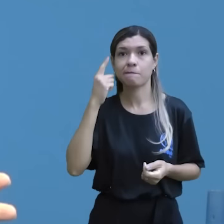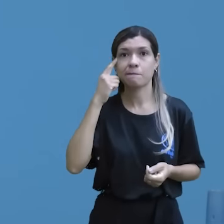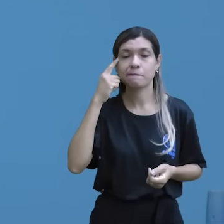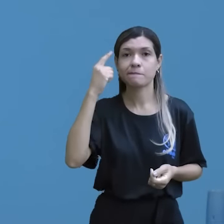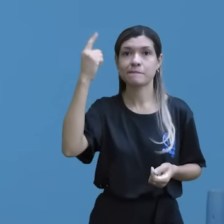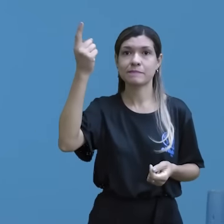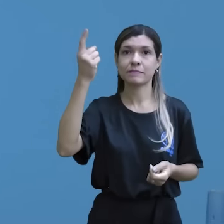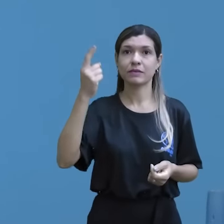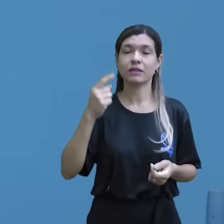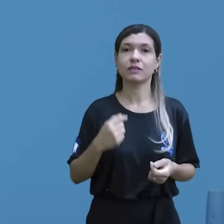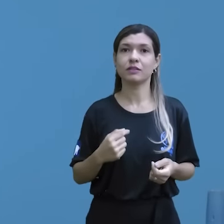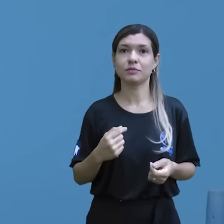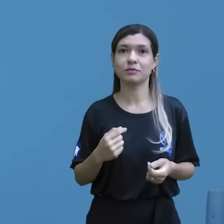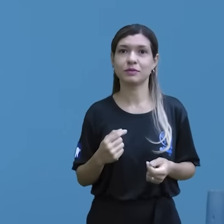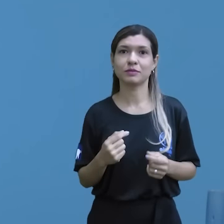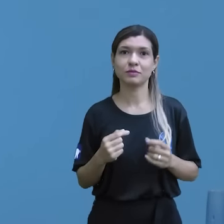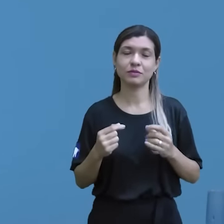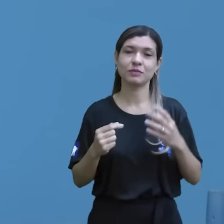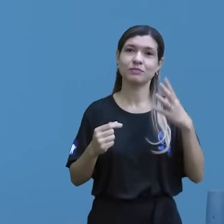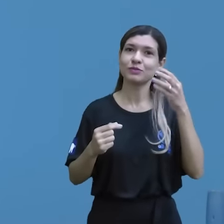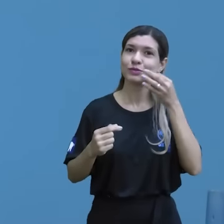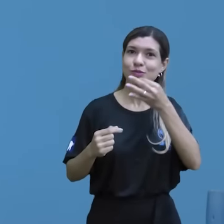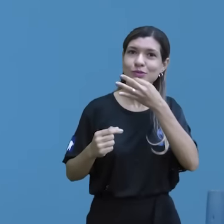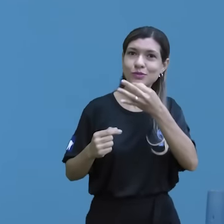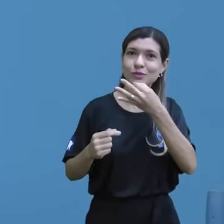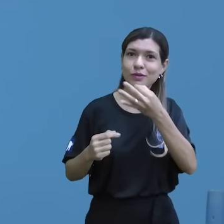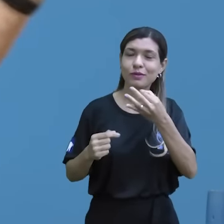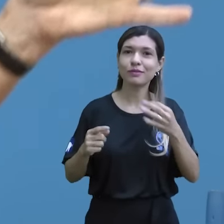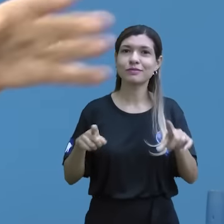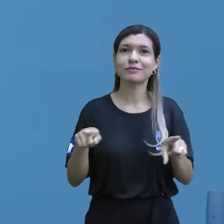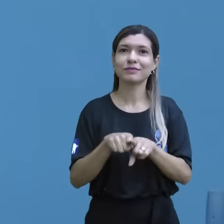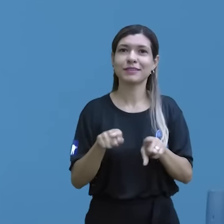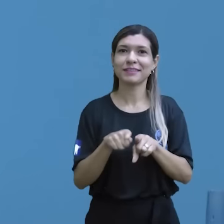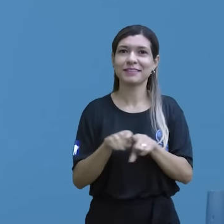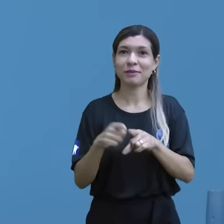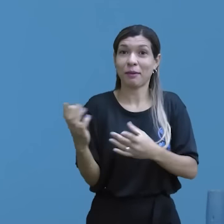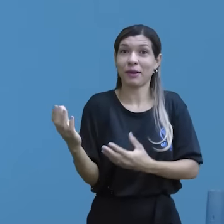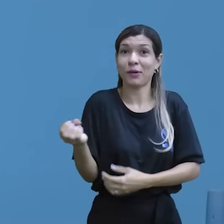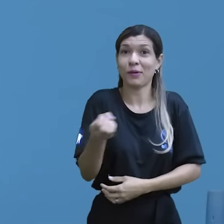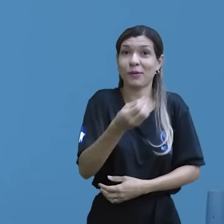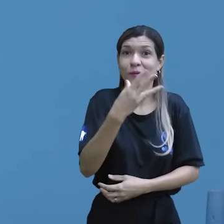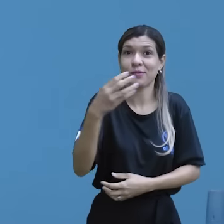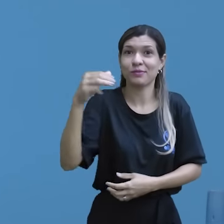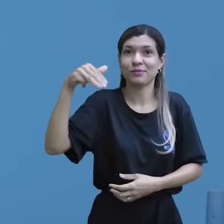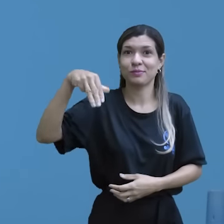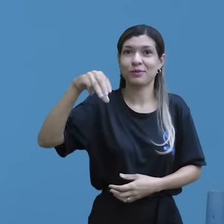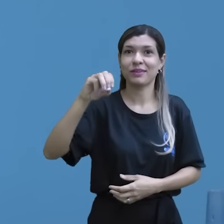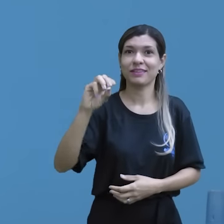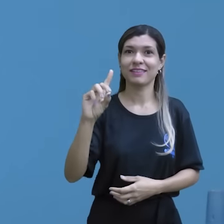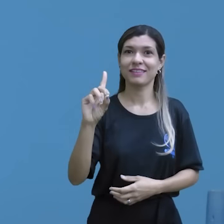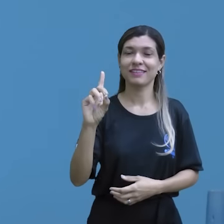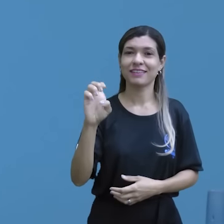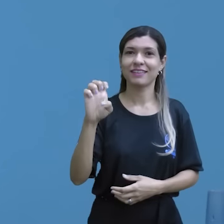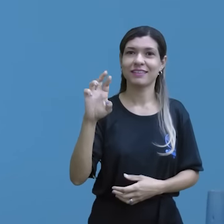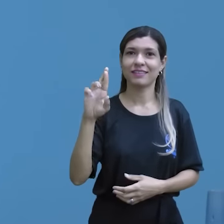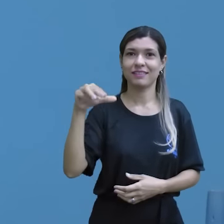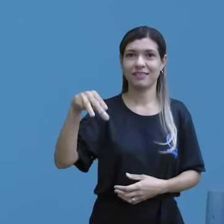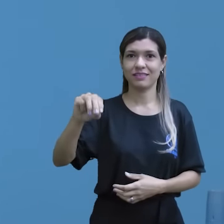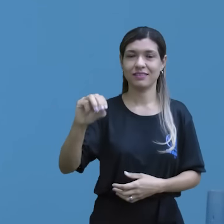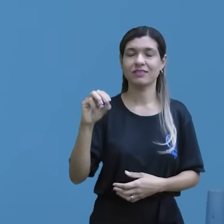modernidade. E depois, bem ao estilo de Lima, ele fala, mas desejo muito sucesso, alguma coisa assim. O que aconteceu? Lima Barreto falece